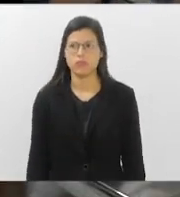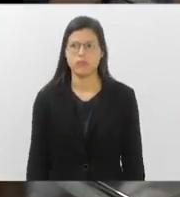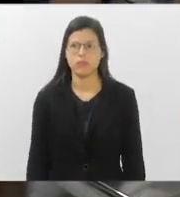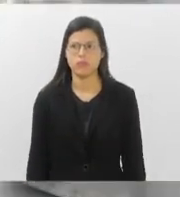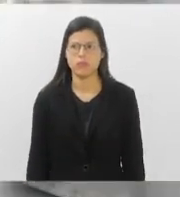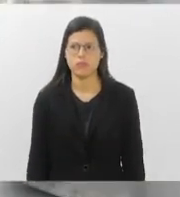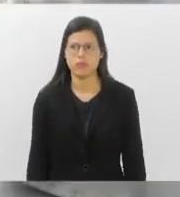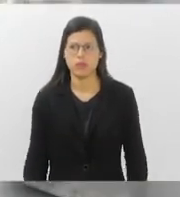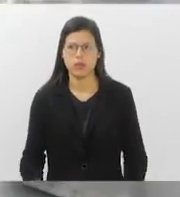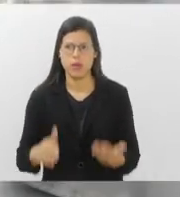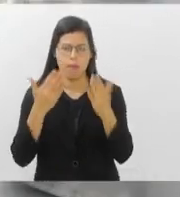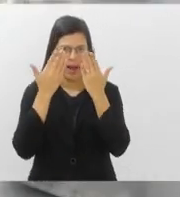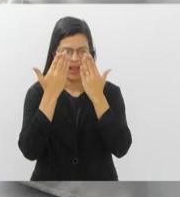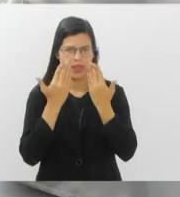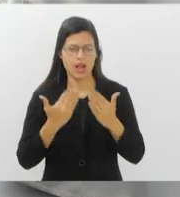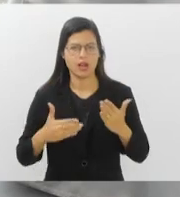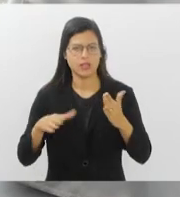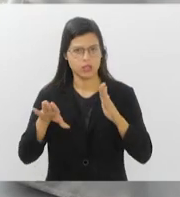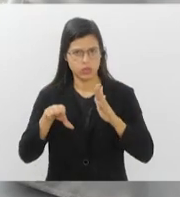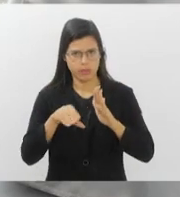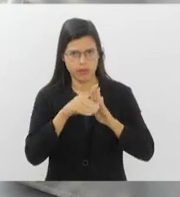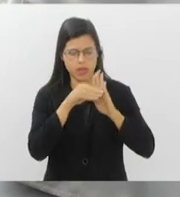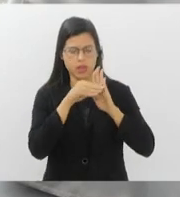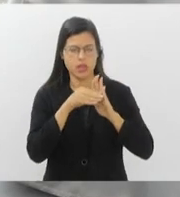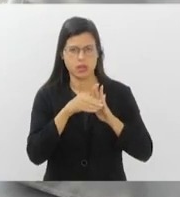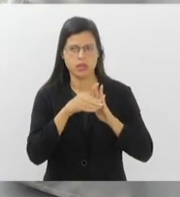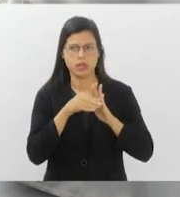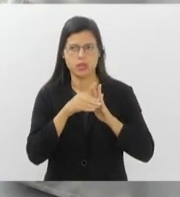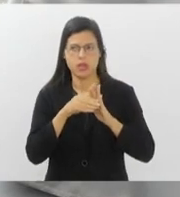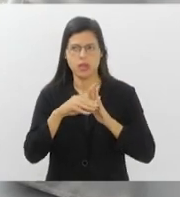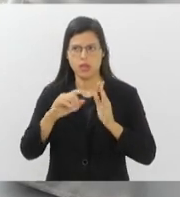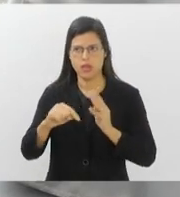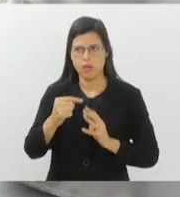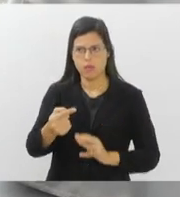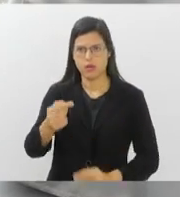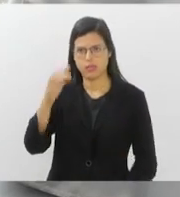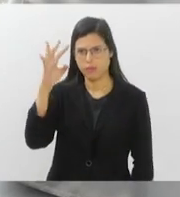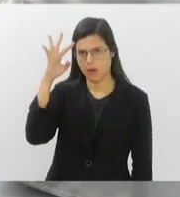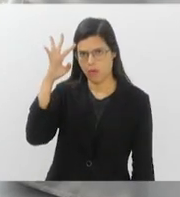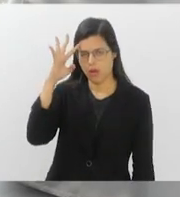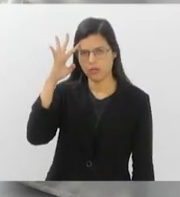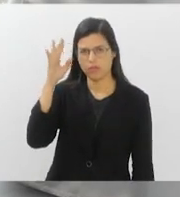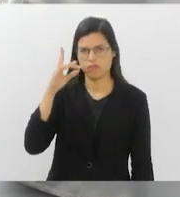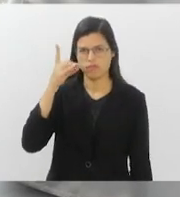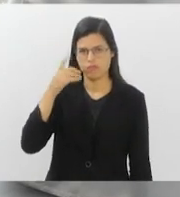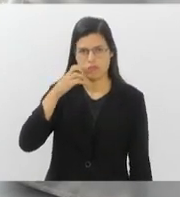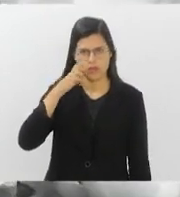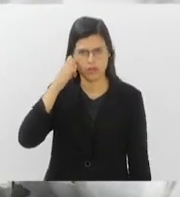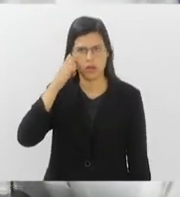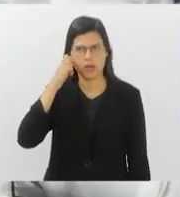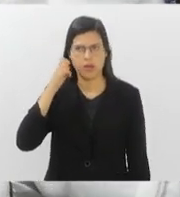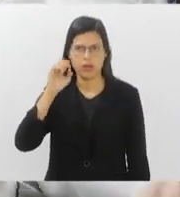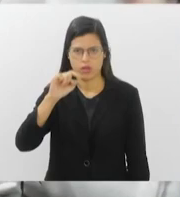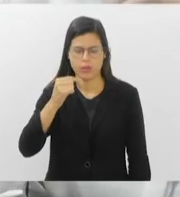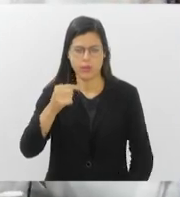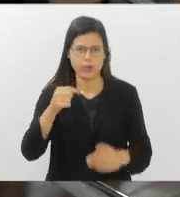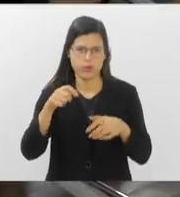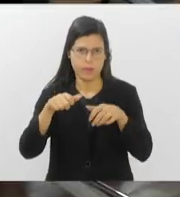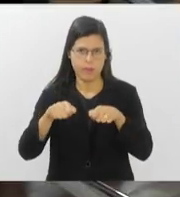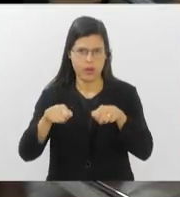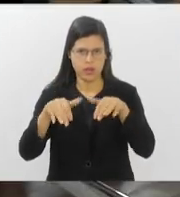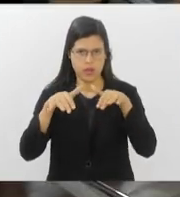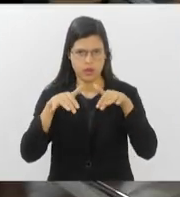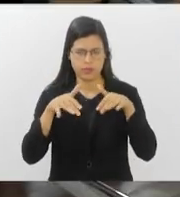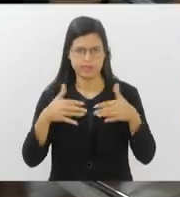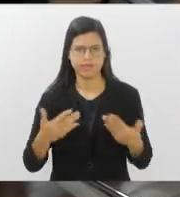Para análise de emenda, Vou pautar na próxima quarta, deputada Élica, para que a gente possa seguir para o plenário. Tá, obrigado, presidente. Nota aí para não